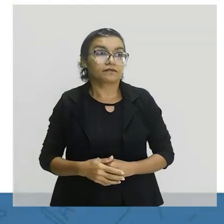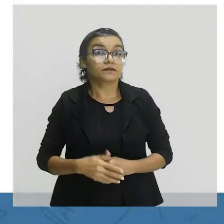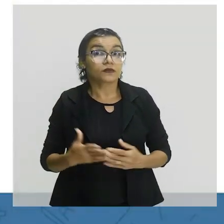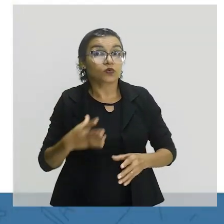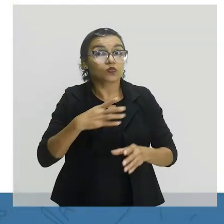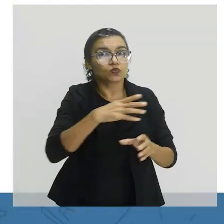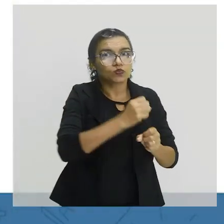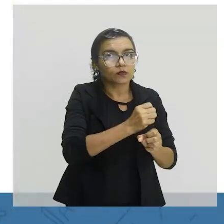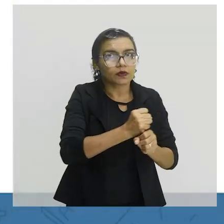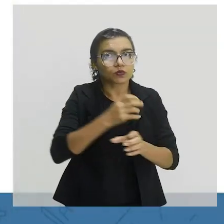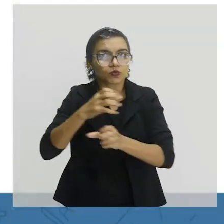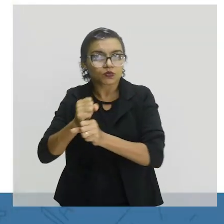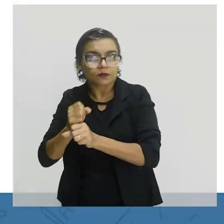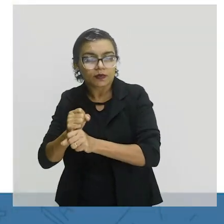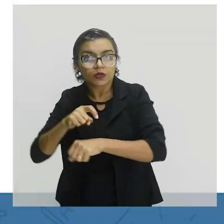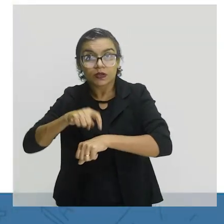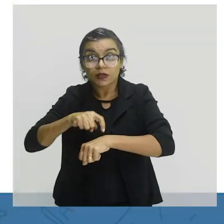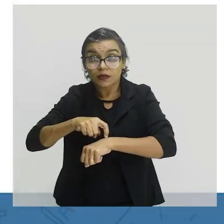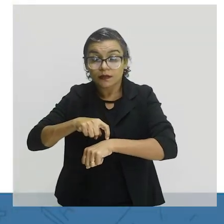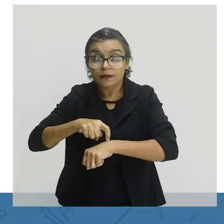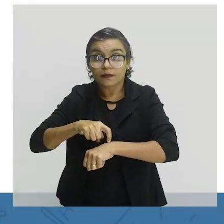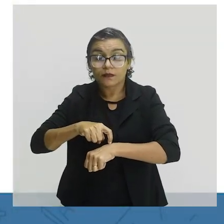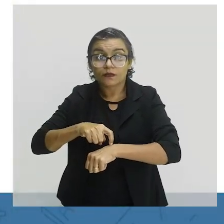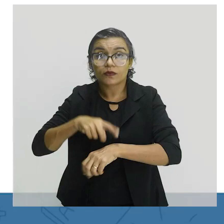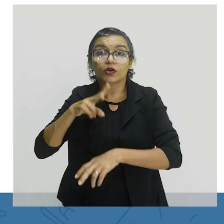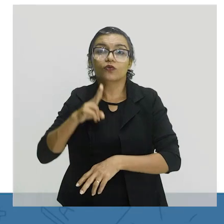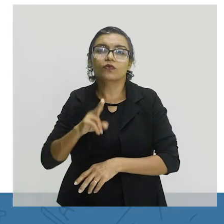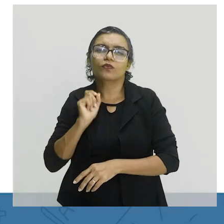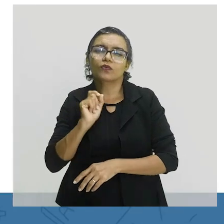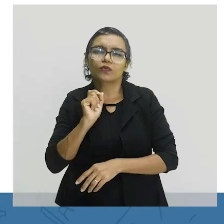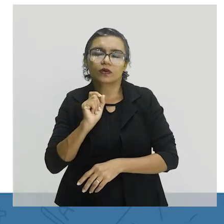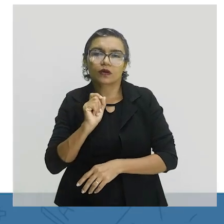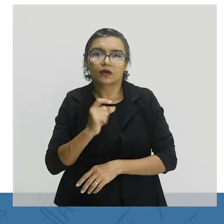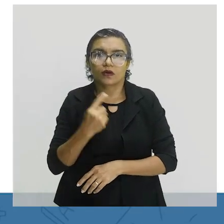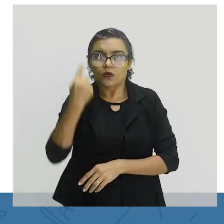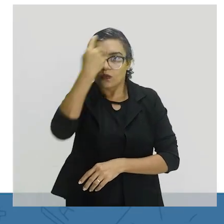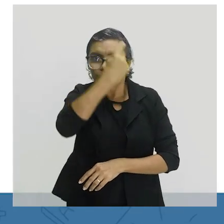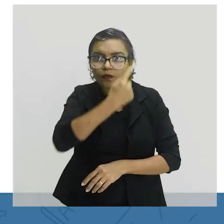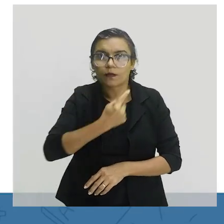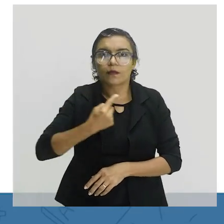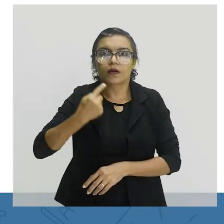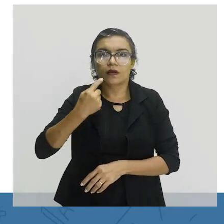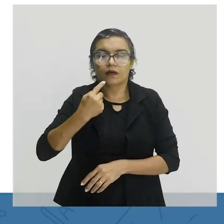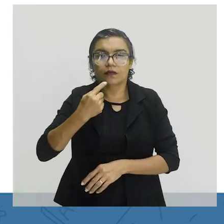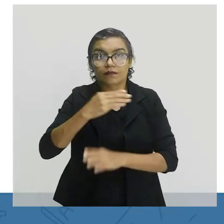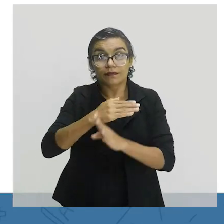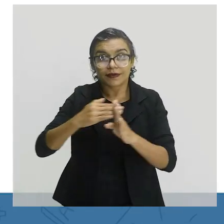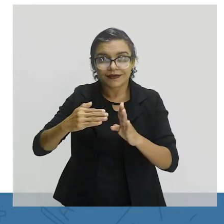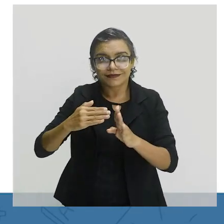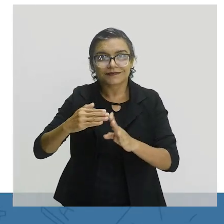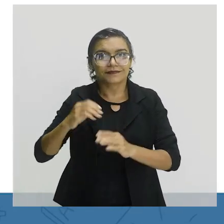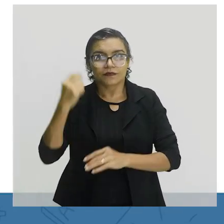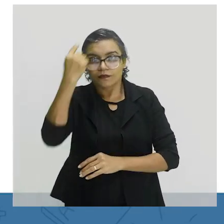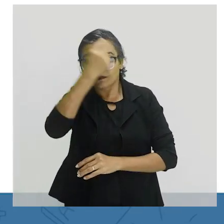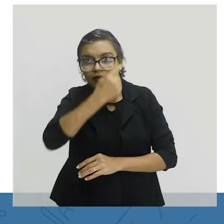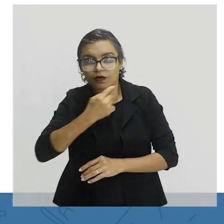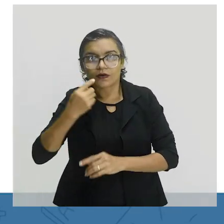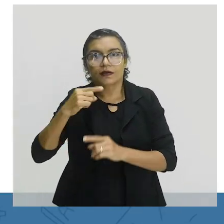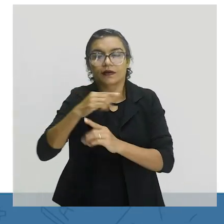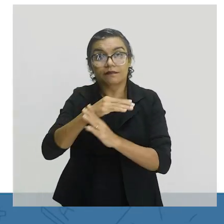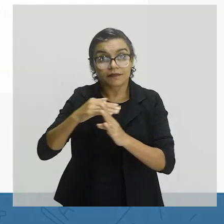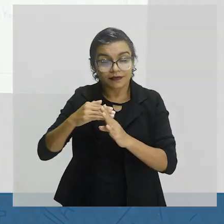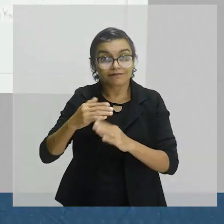Somando os dois tempos, nós vamos ter um tempo de 1h30. Tá ok?